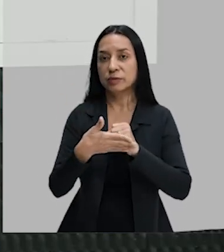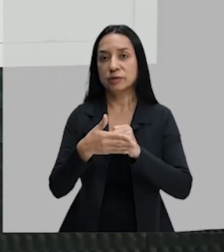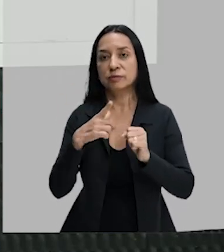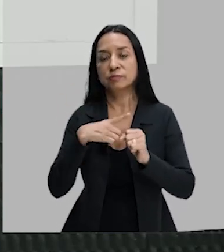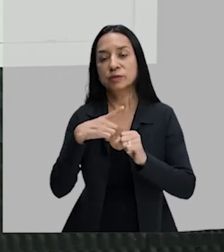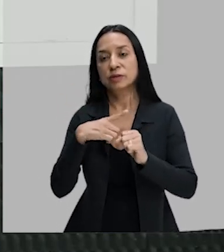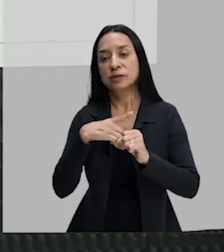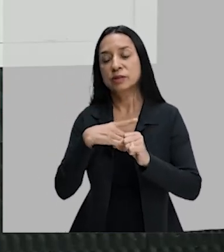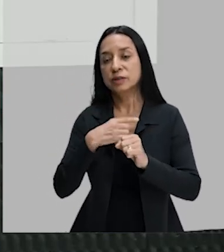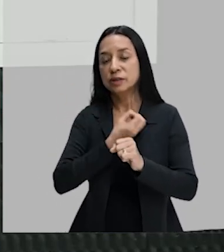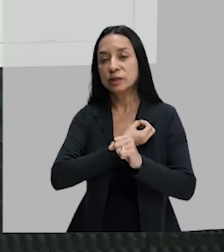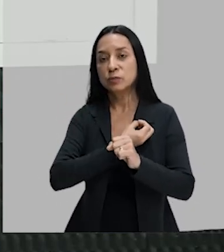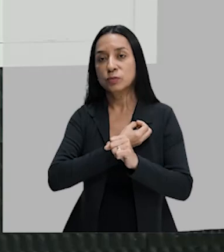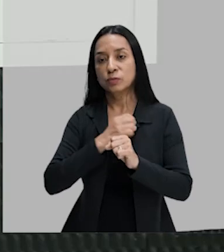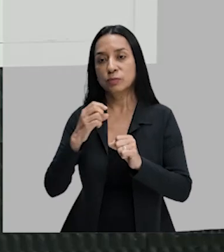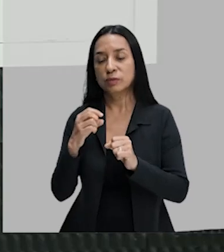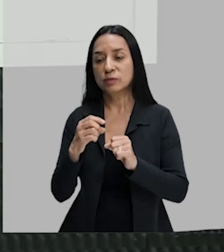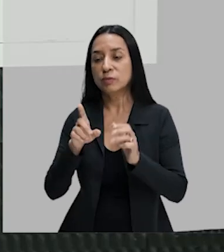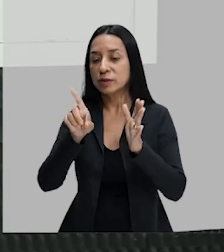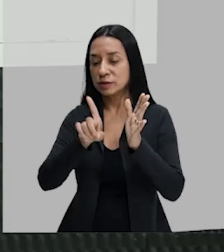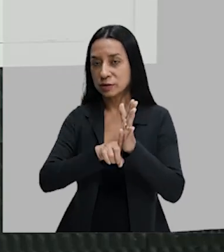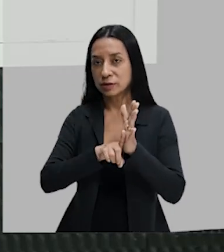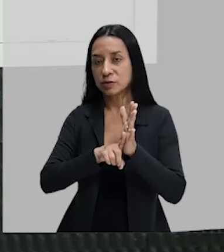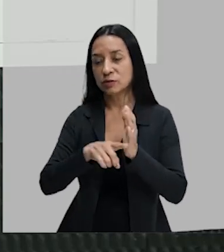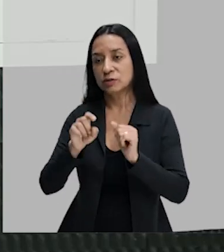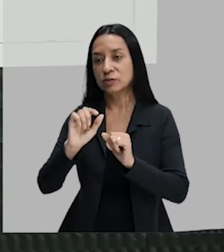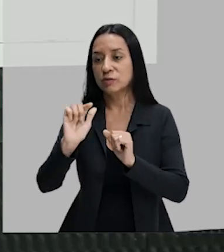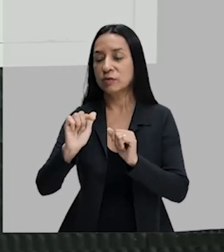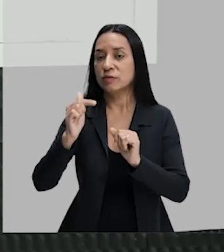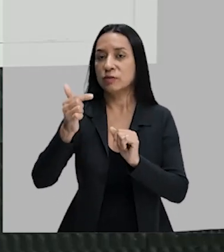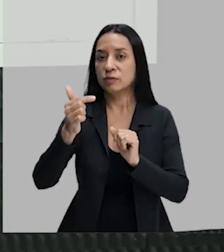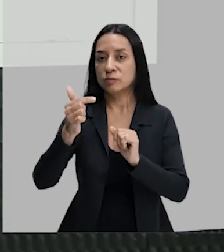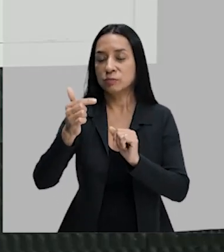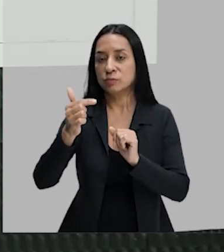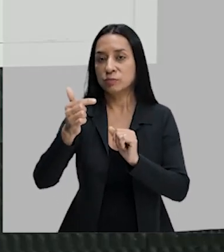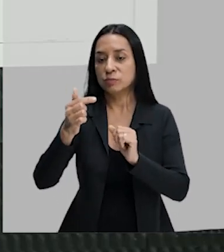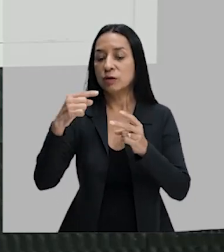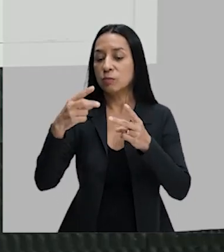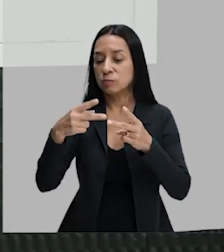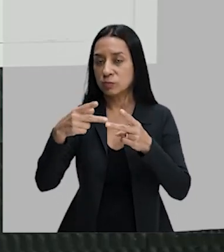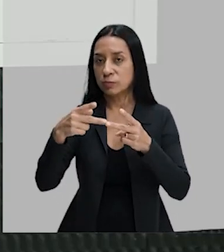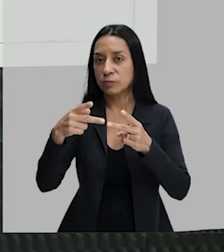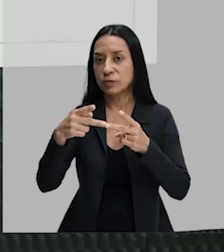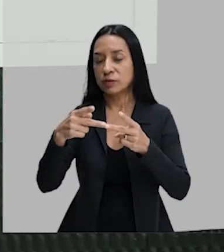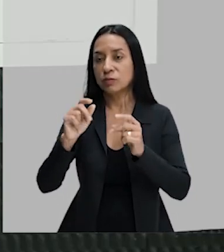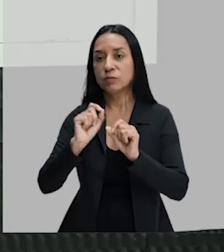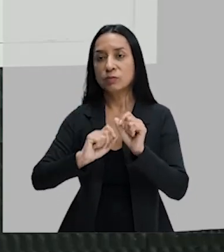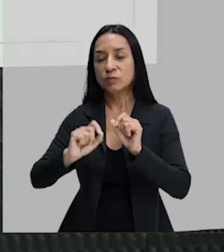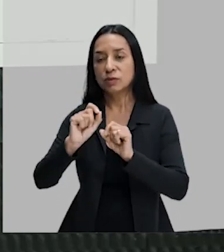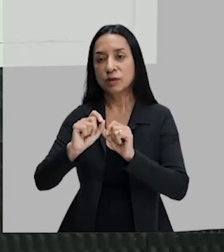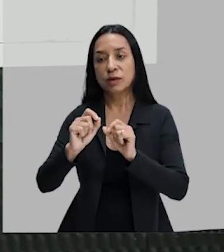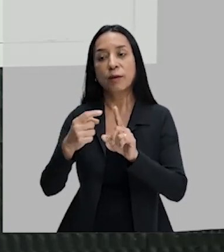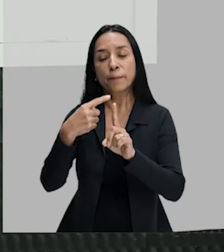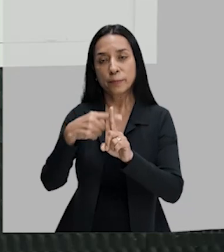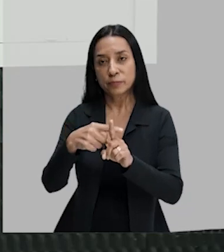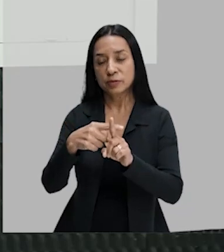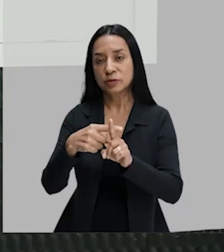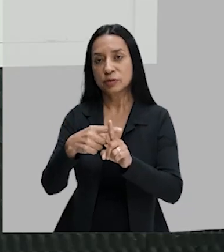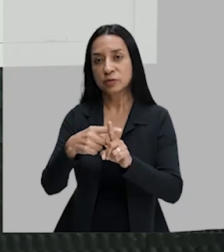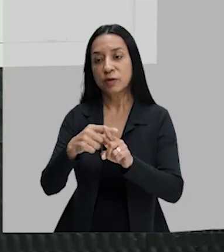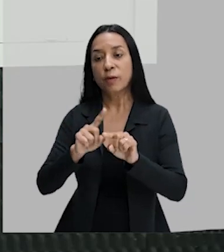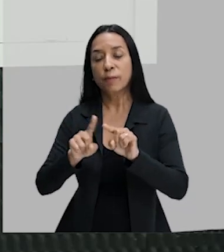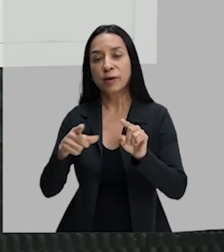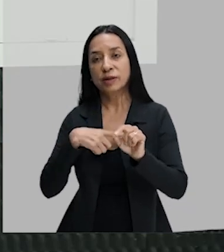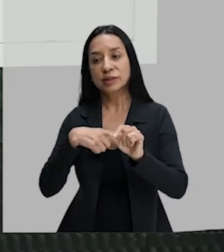negativo elevado a um expoente par, o resultado é positivo. Mas quando você tiver um número negativo elevado a um expoente